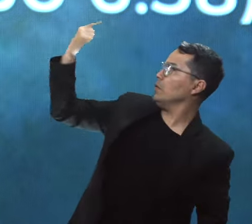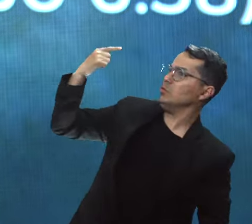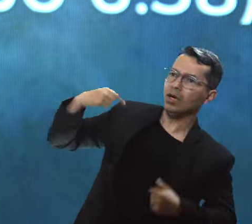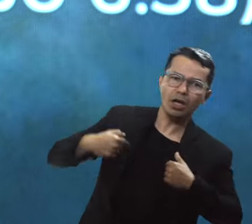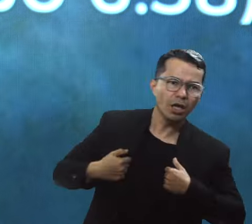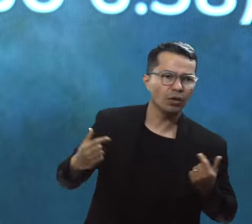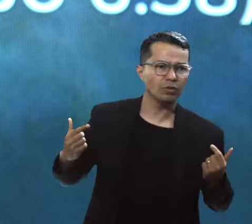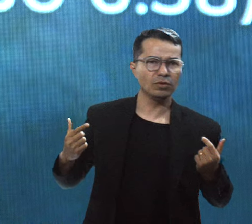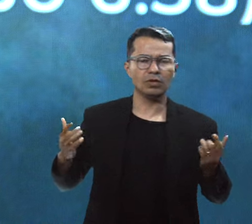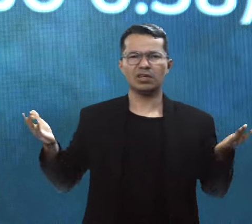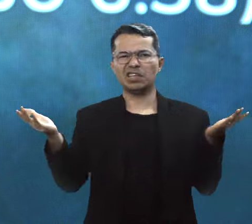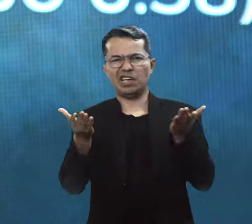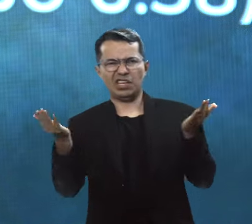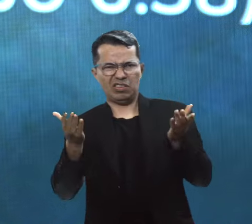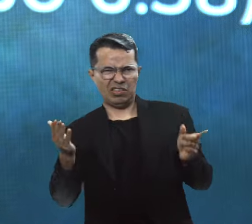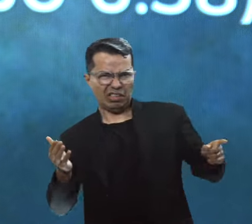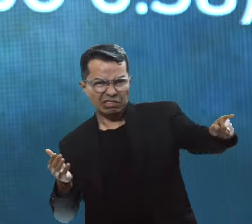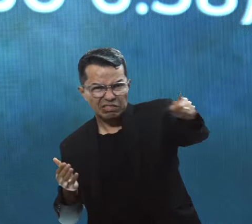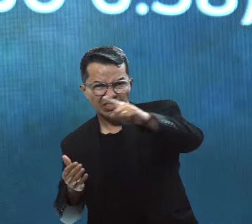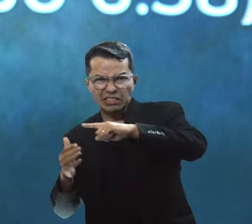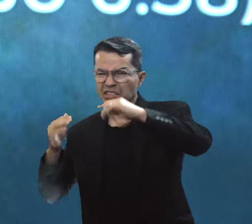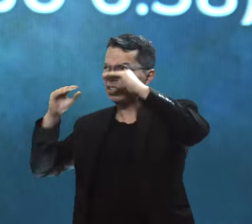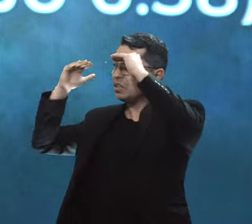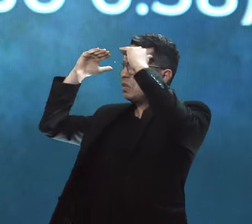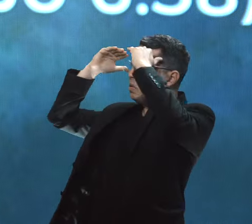cumprir as tuas vontades?